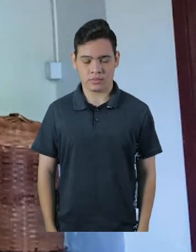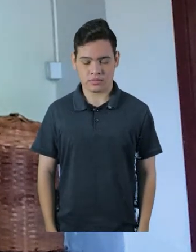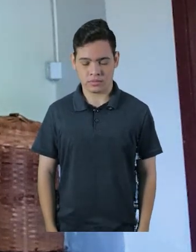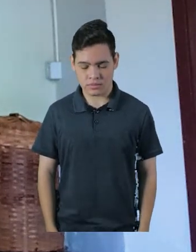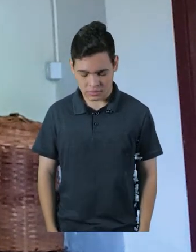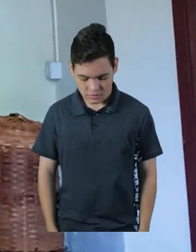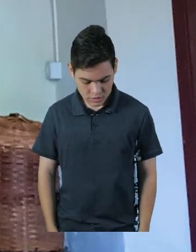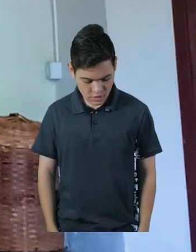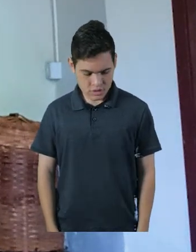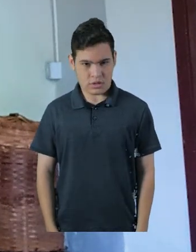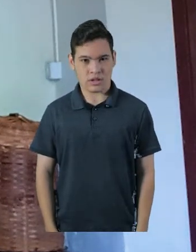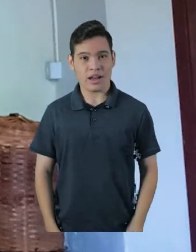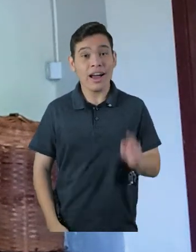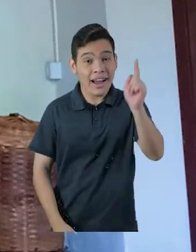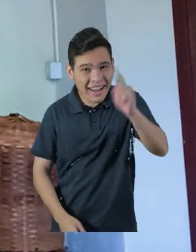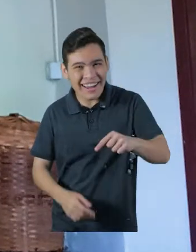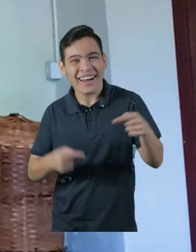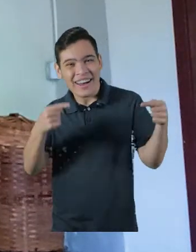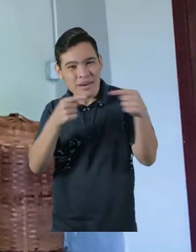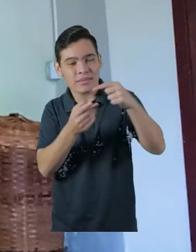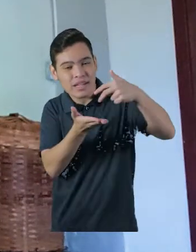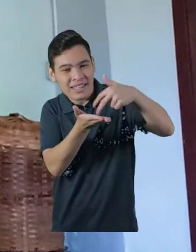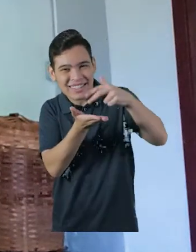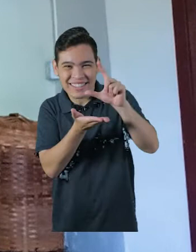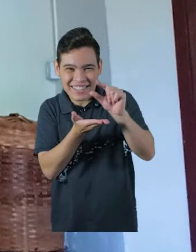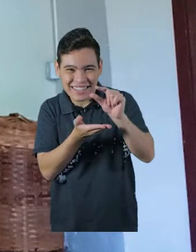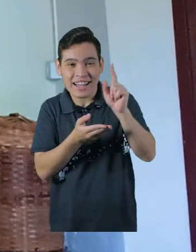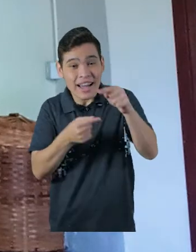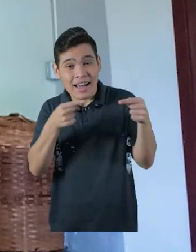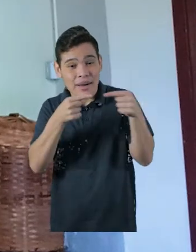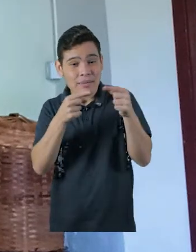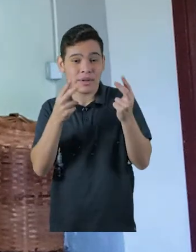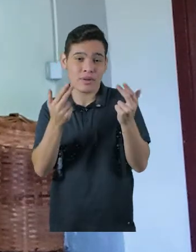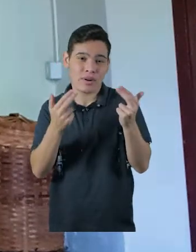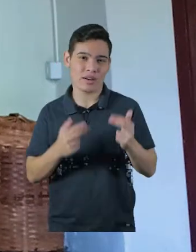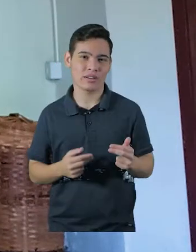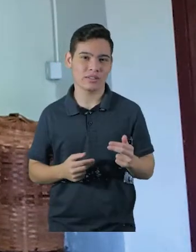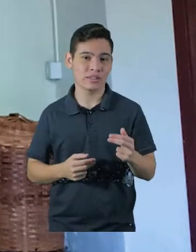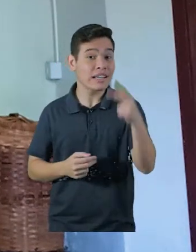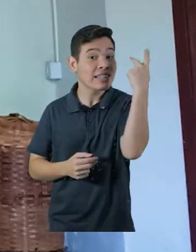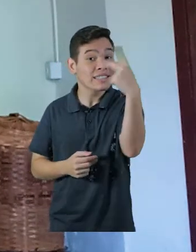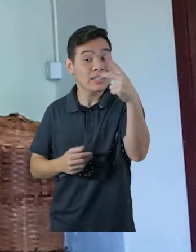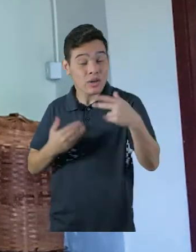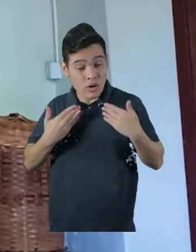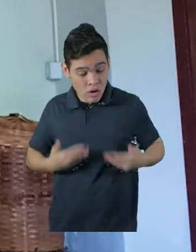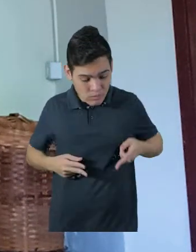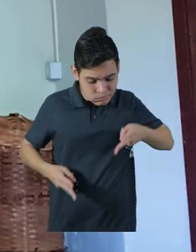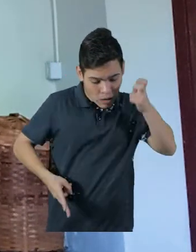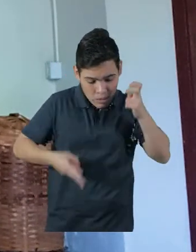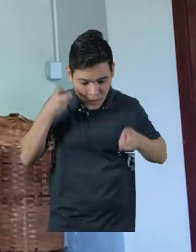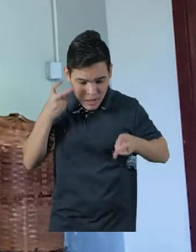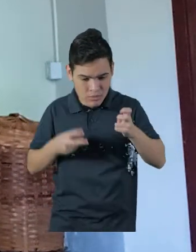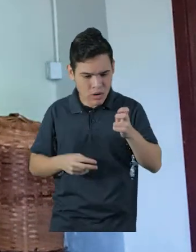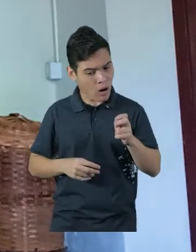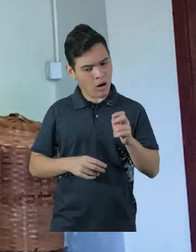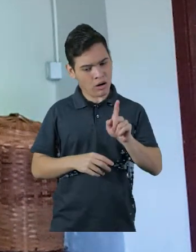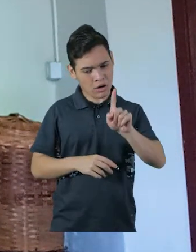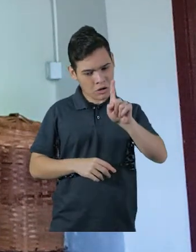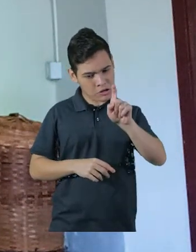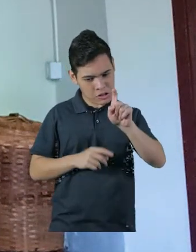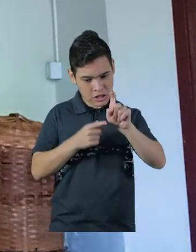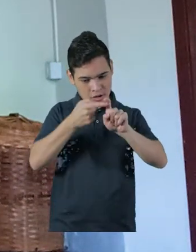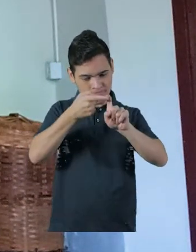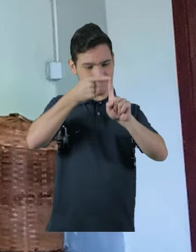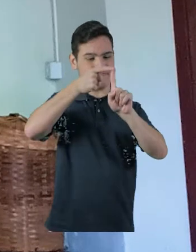Essa é a principal proposta da pequena dança. Fazer essa meditação que testemunha os